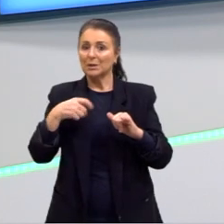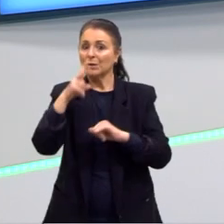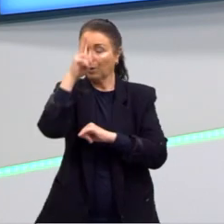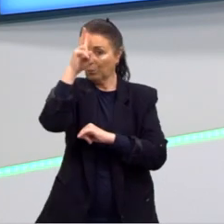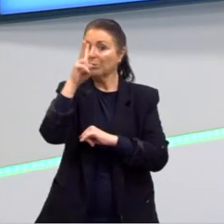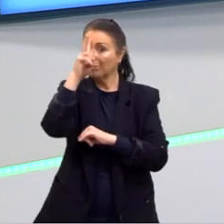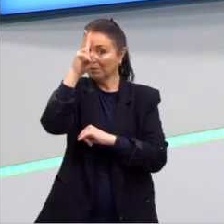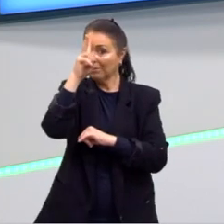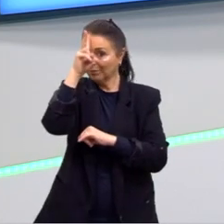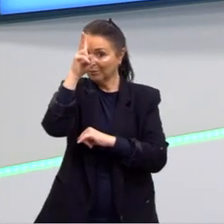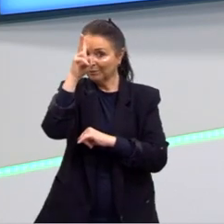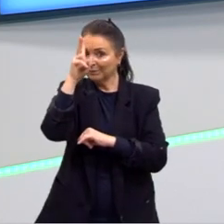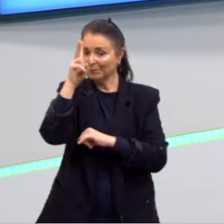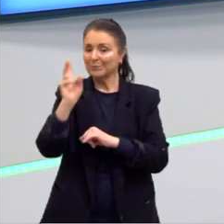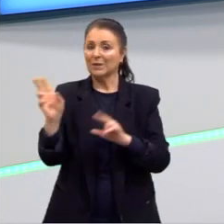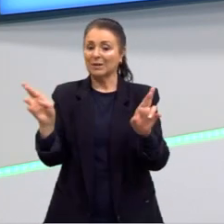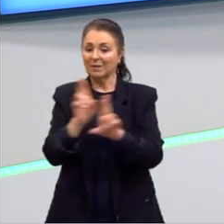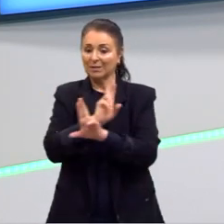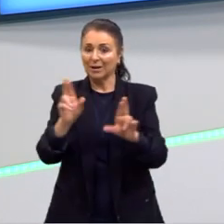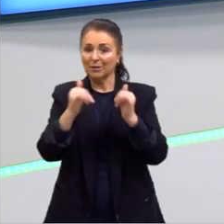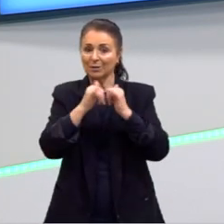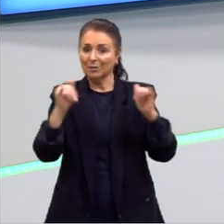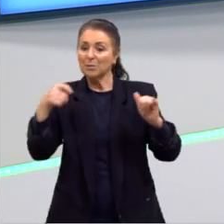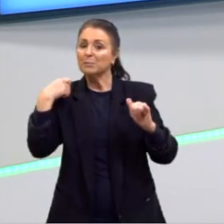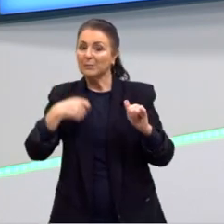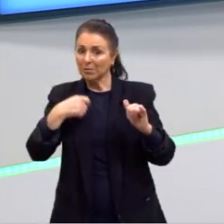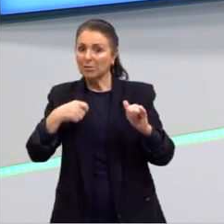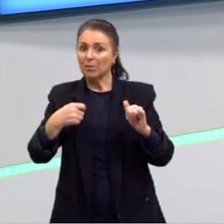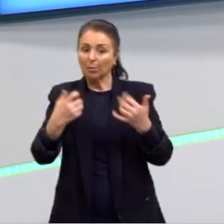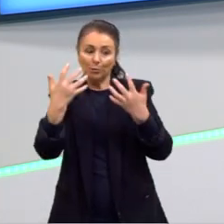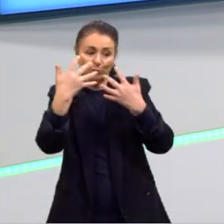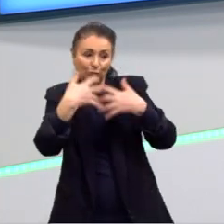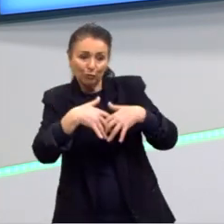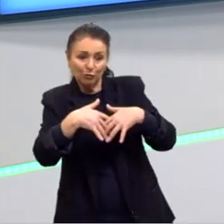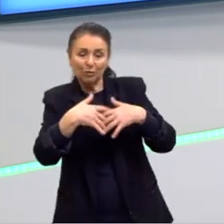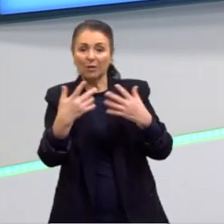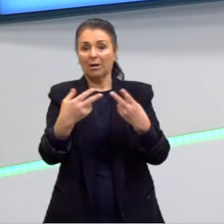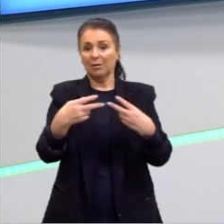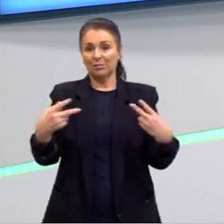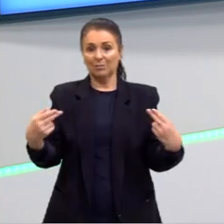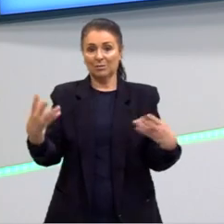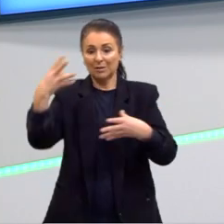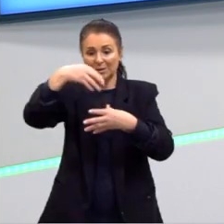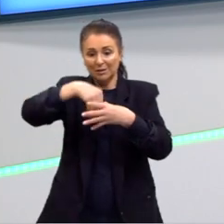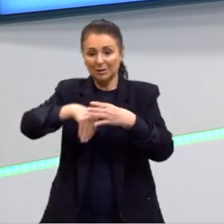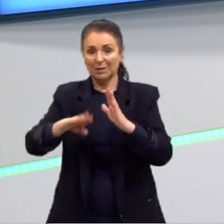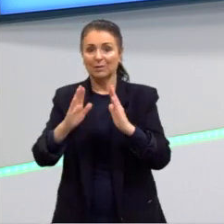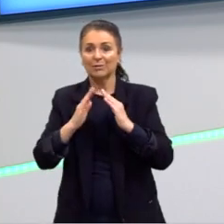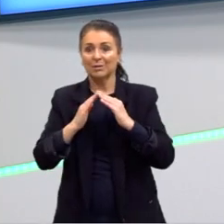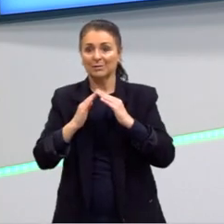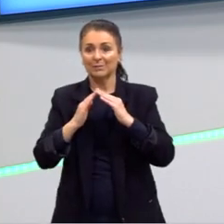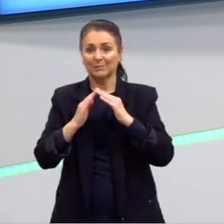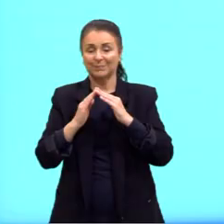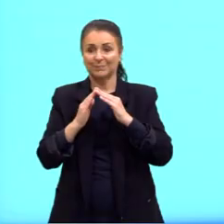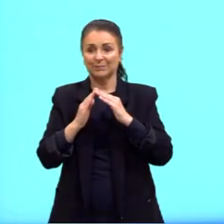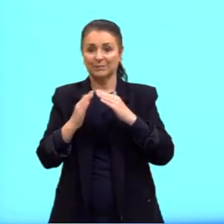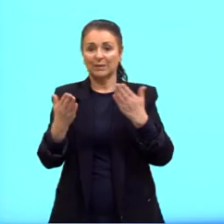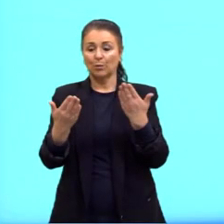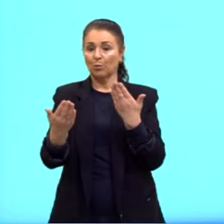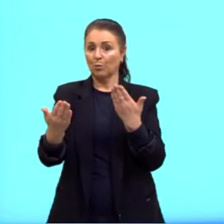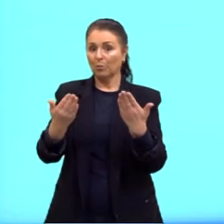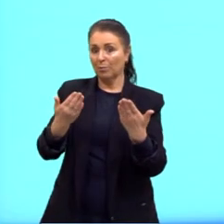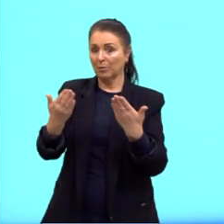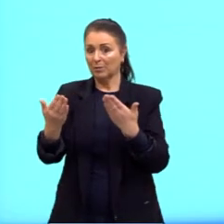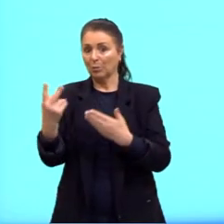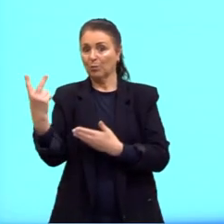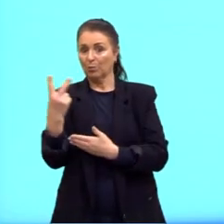pensão e com energia né com a energia que ele precisa para funcionar Tá Tá bom então aqui uma comparação